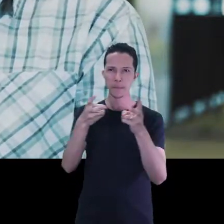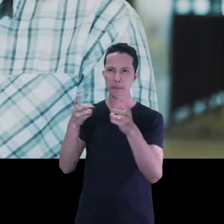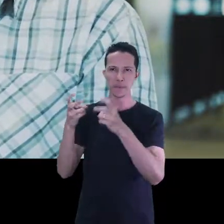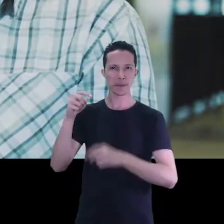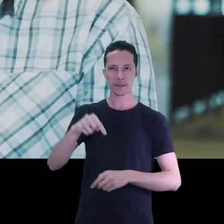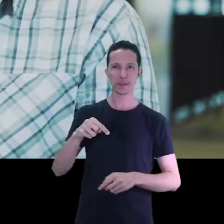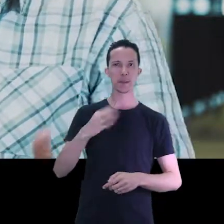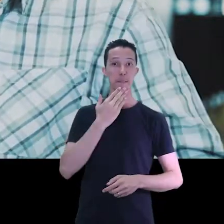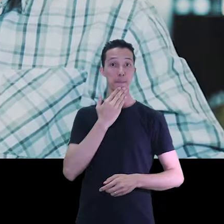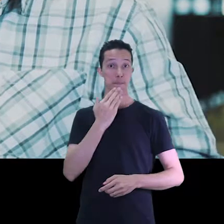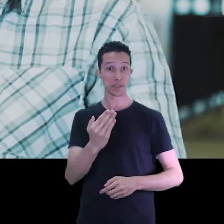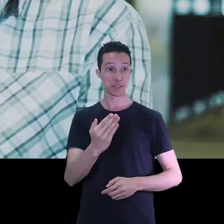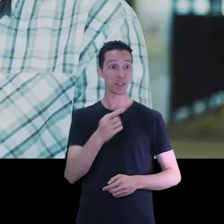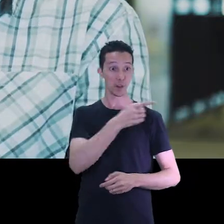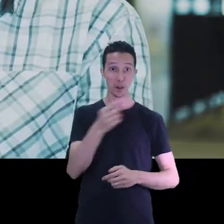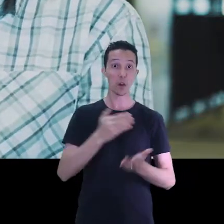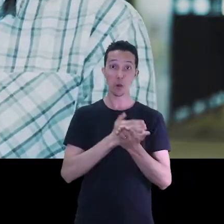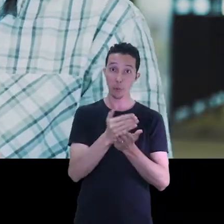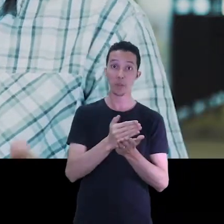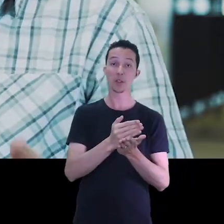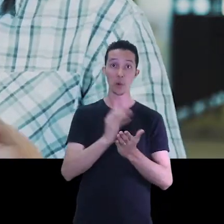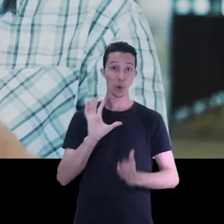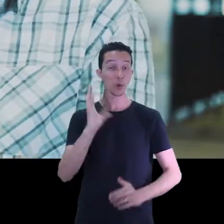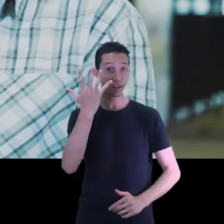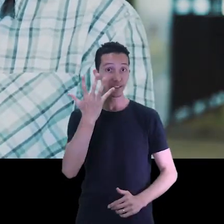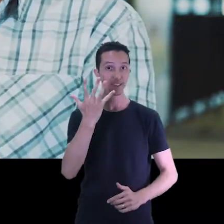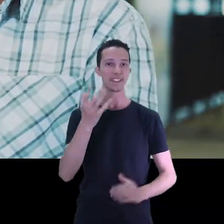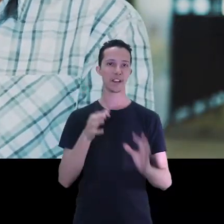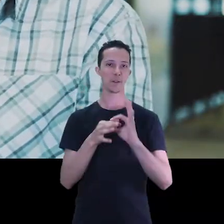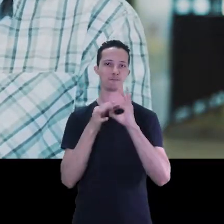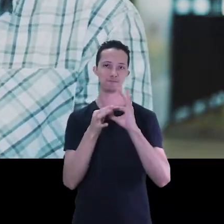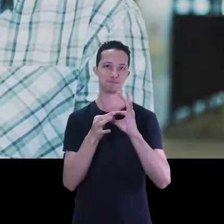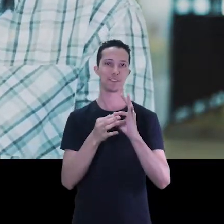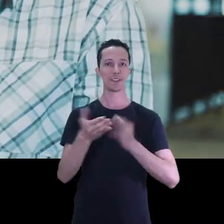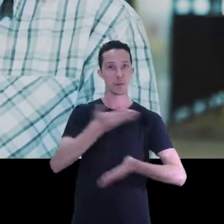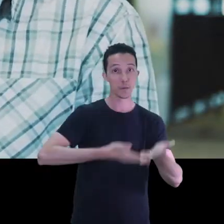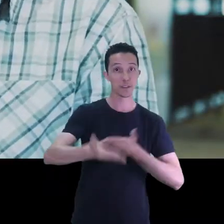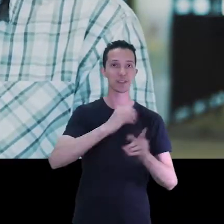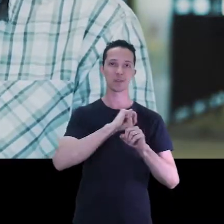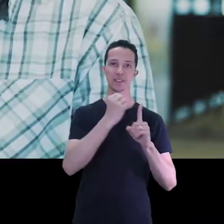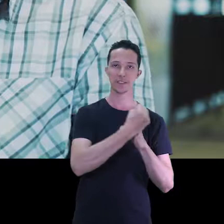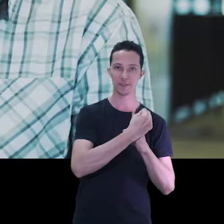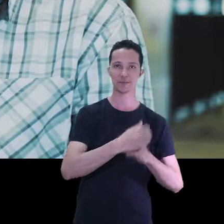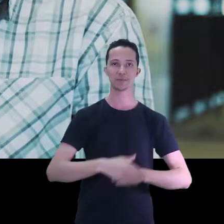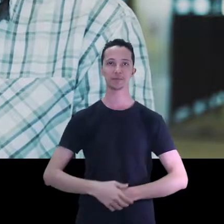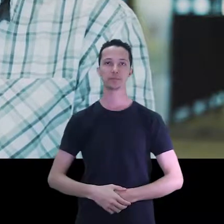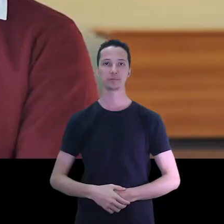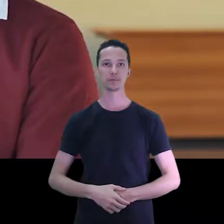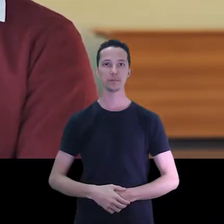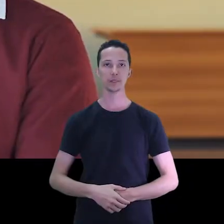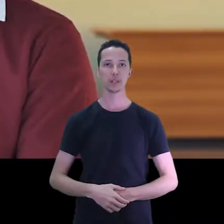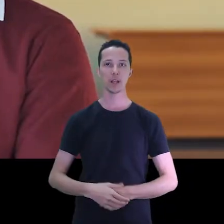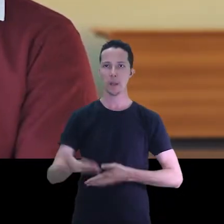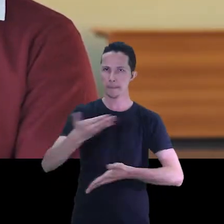essas assembleias, eles começam a ver aquilo que eles querem realizado, só fortalece a participação social deles.